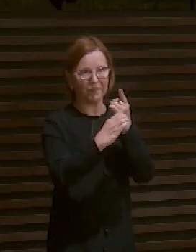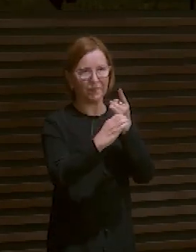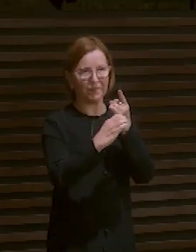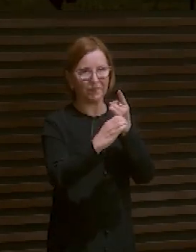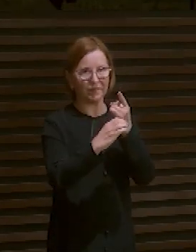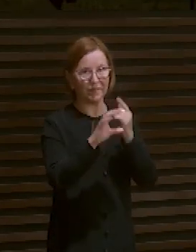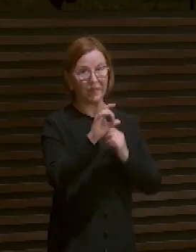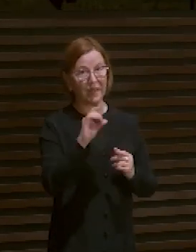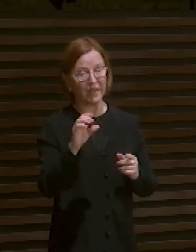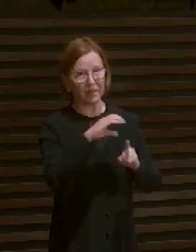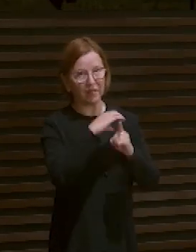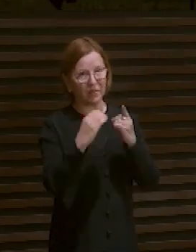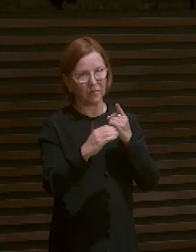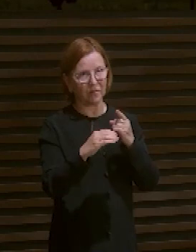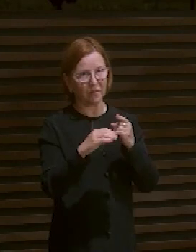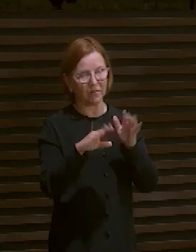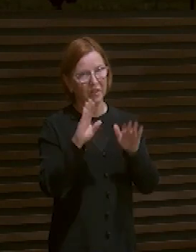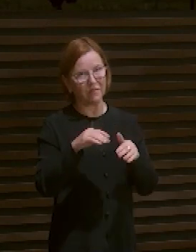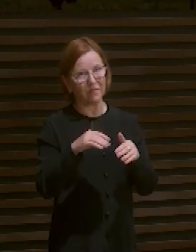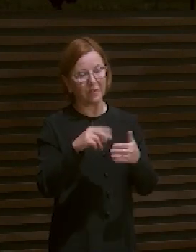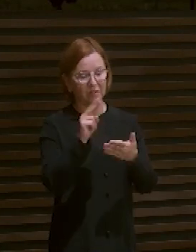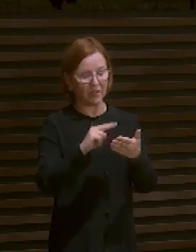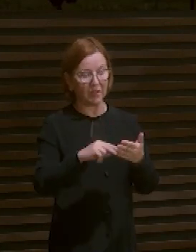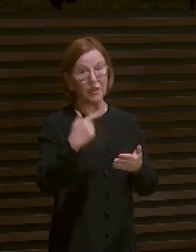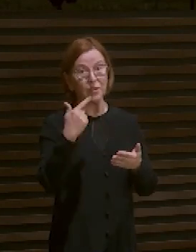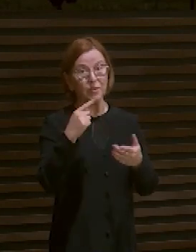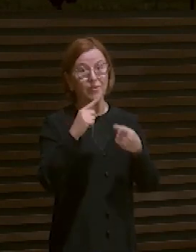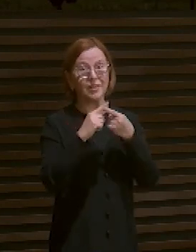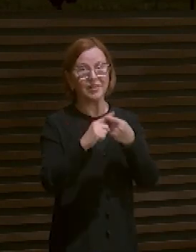Cada reunião, às vezes, lia 2 vezes uma carta,